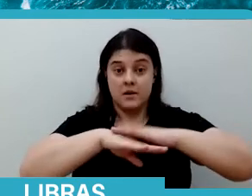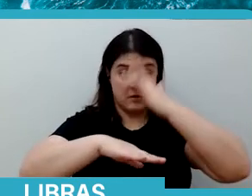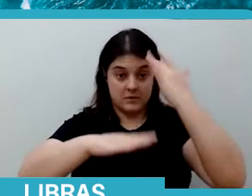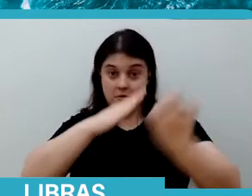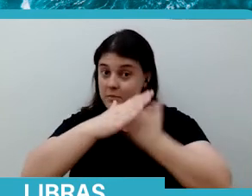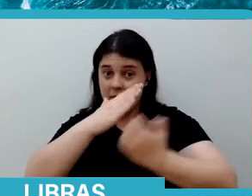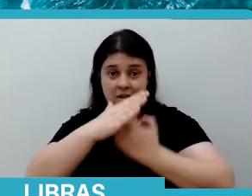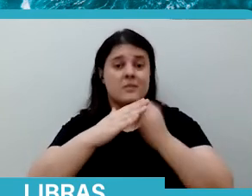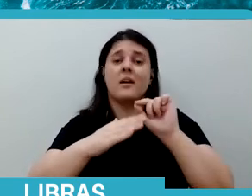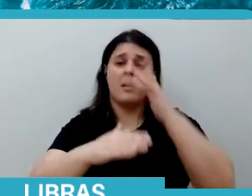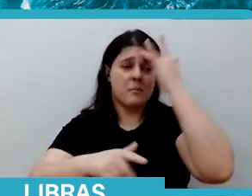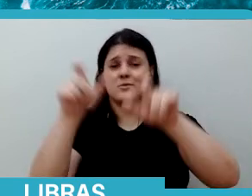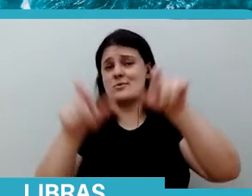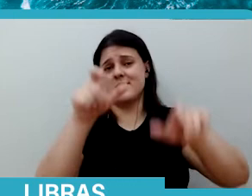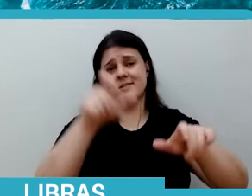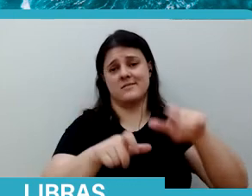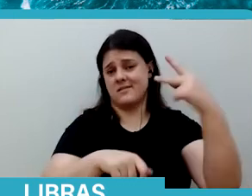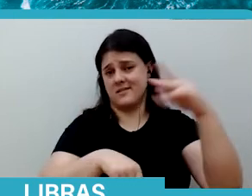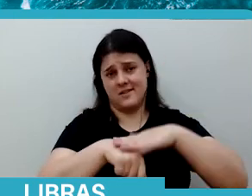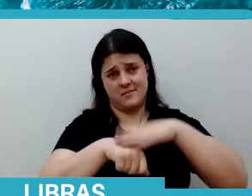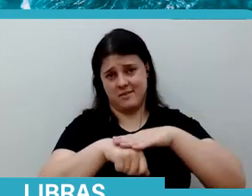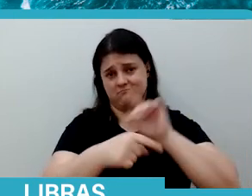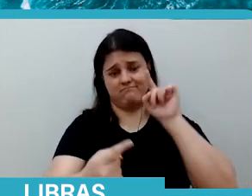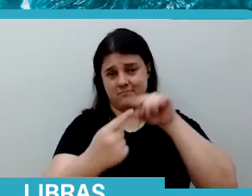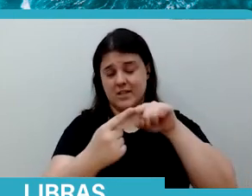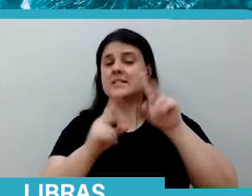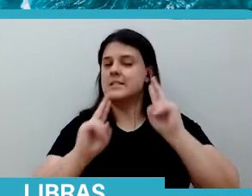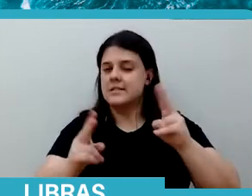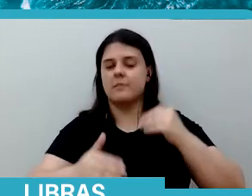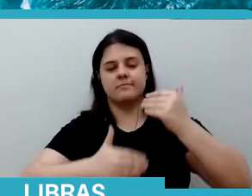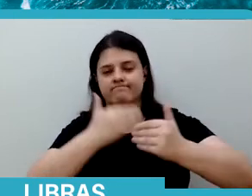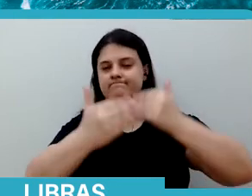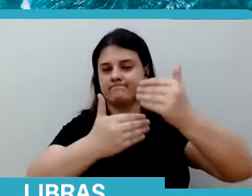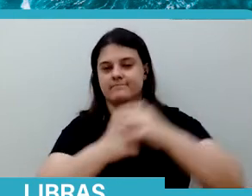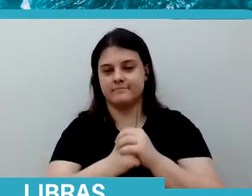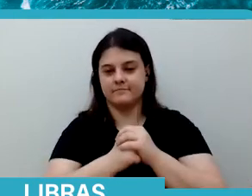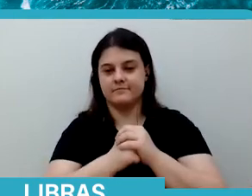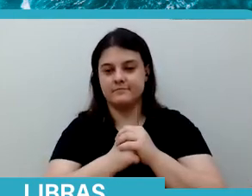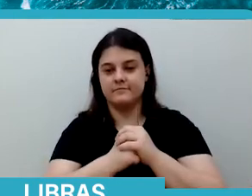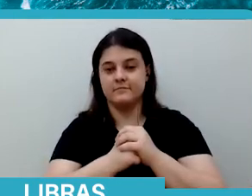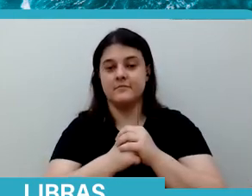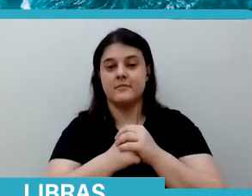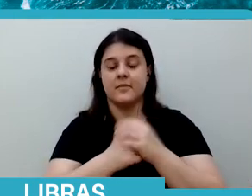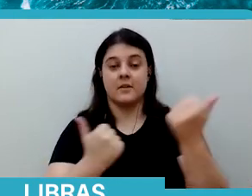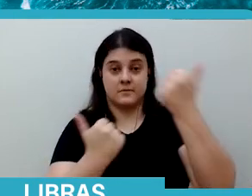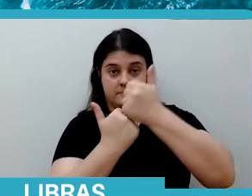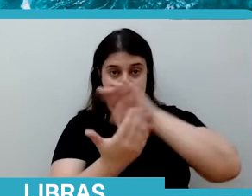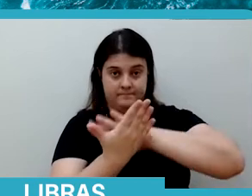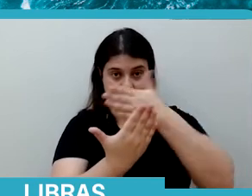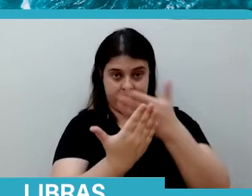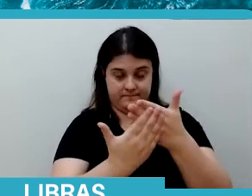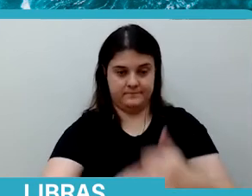uma empresa são as pessoas e ela tá em constante evolução sempre é solução